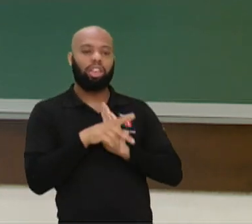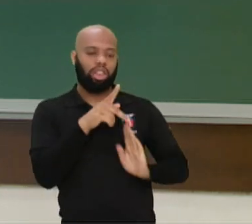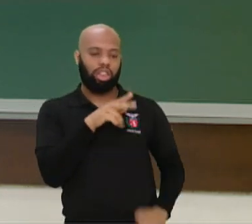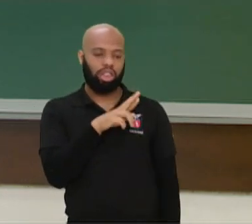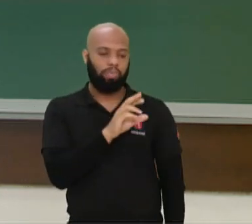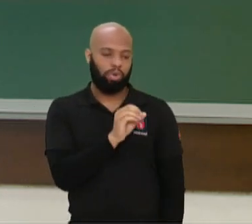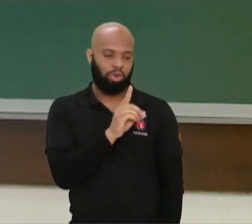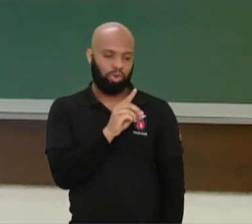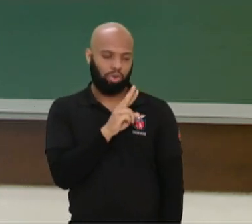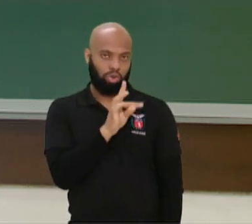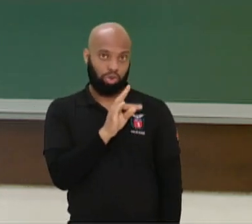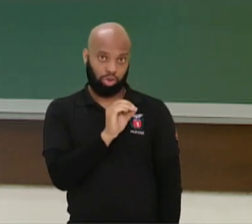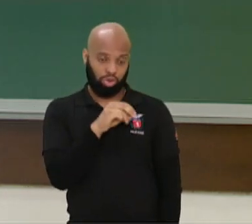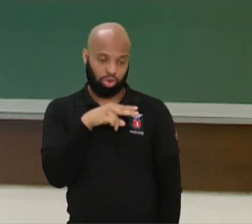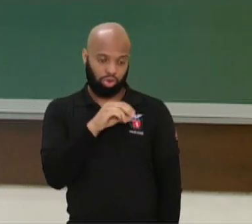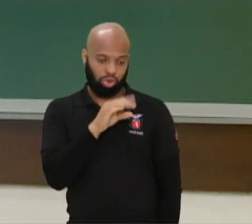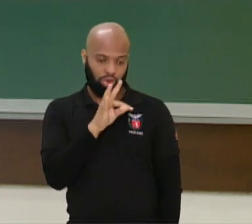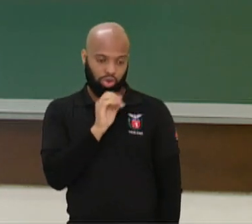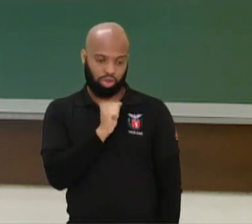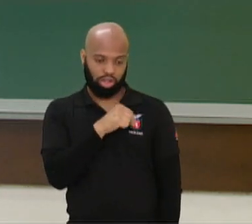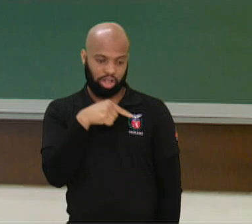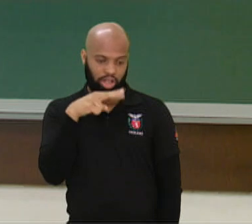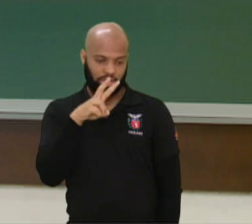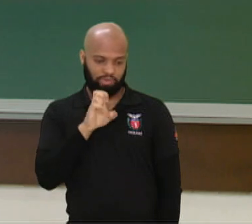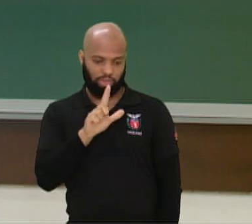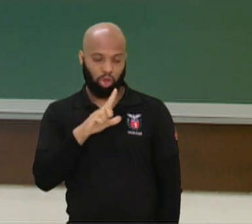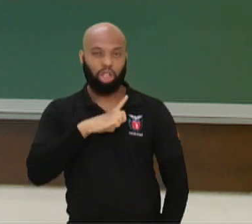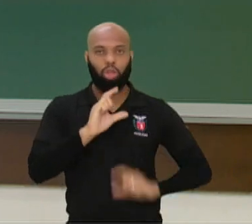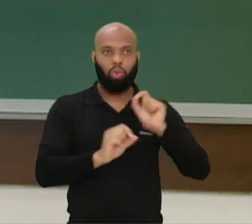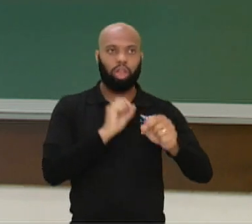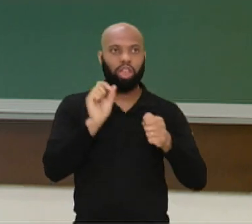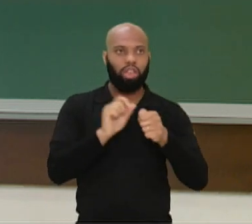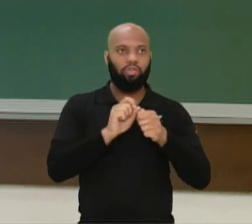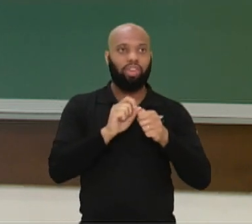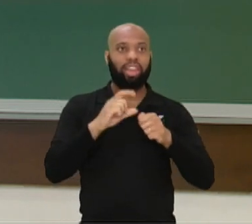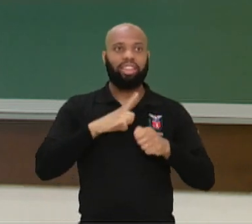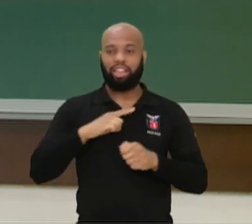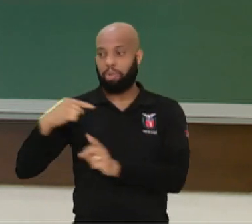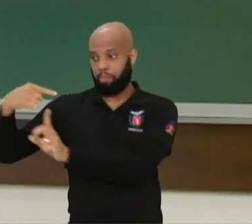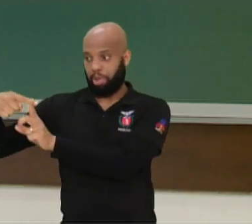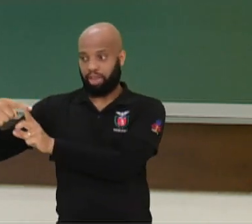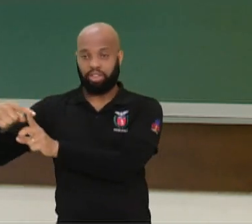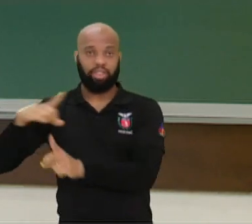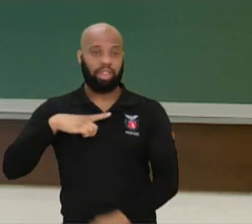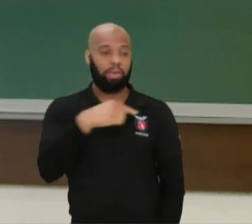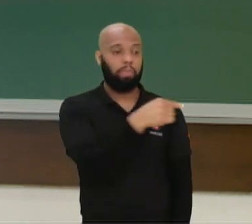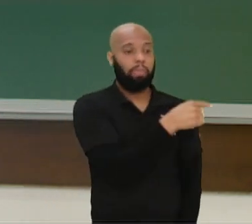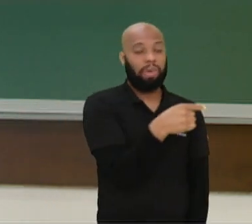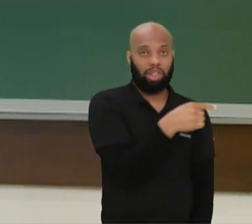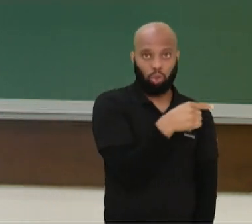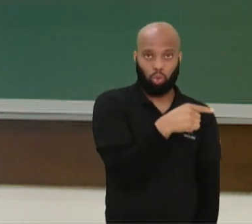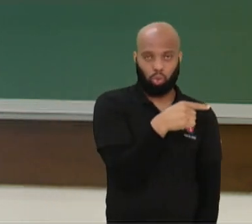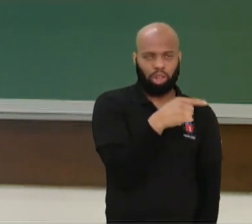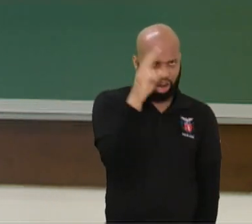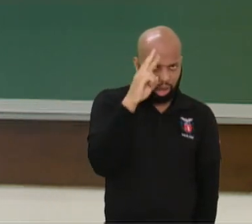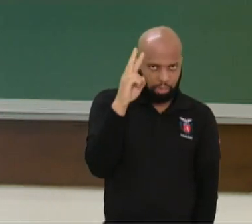de produto notável. Então, eu tenho aqui multiplicação da soma de dois termos pela diferença dos mesmos dois termos.